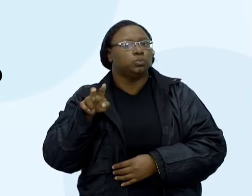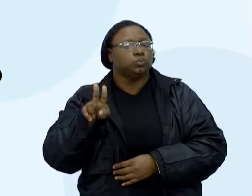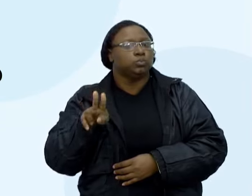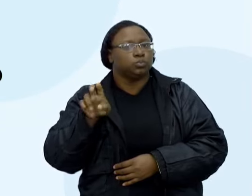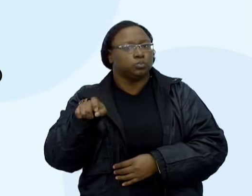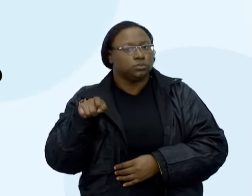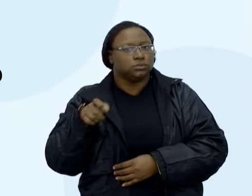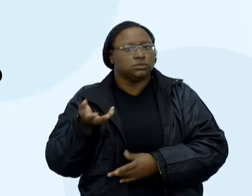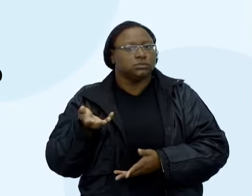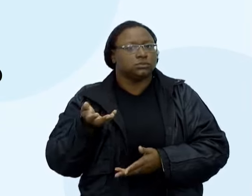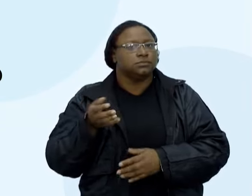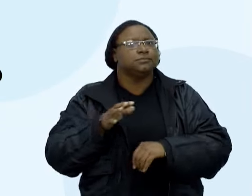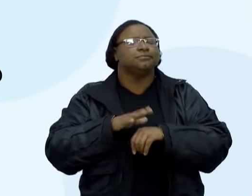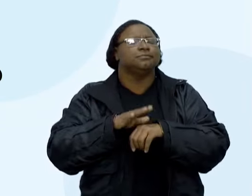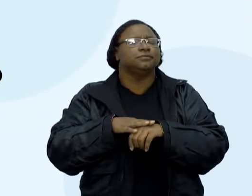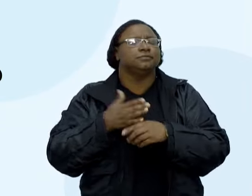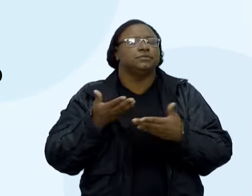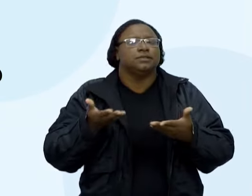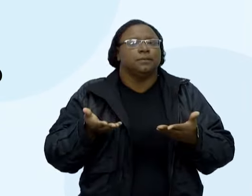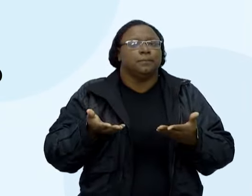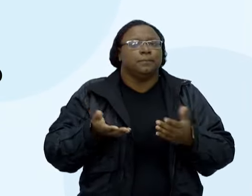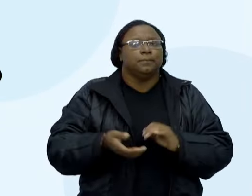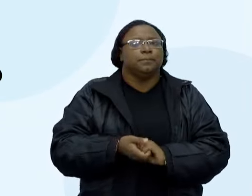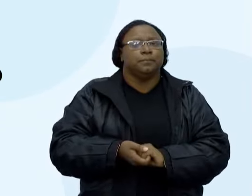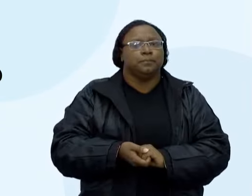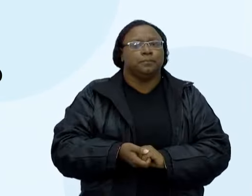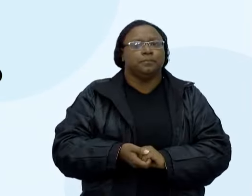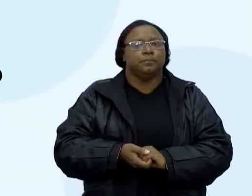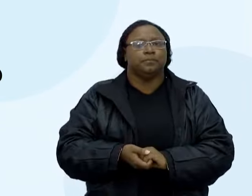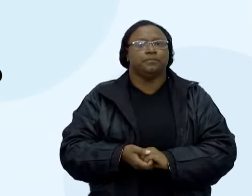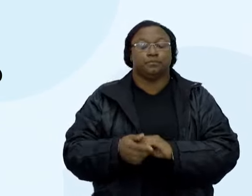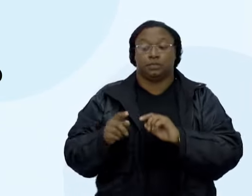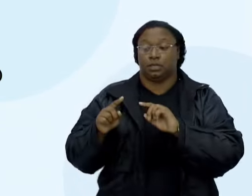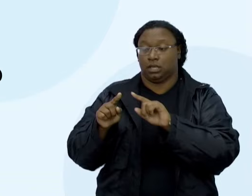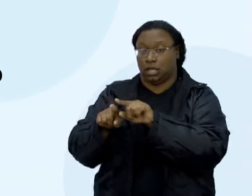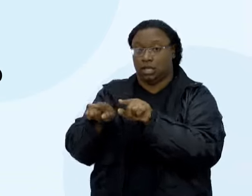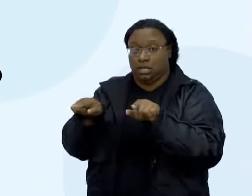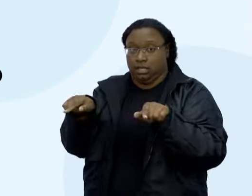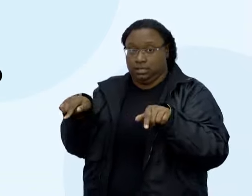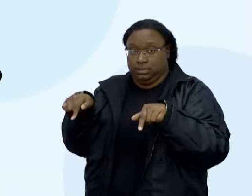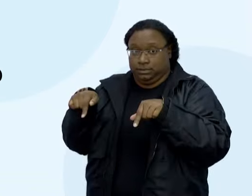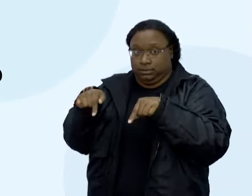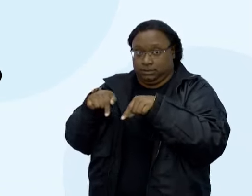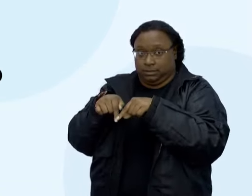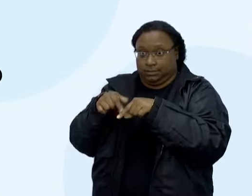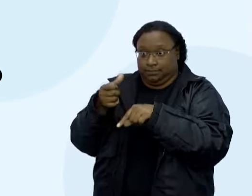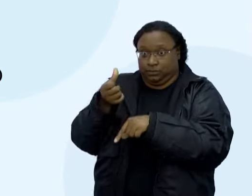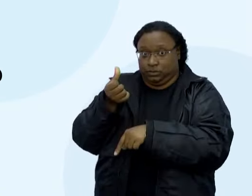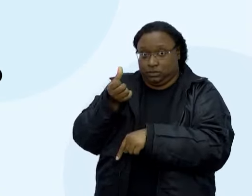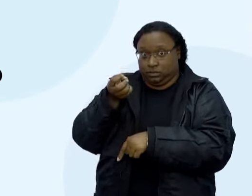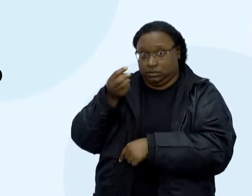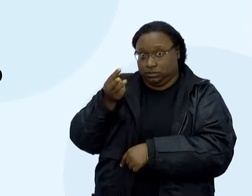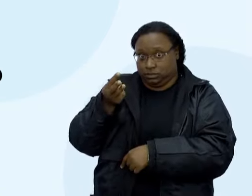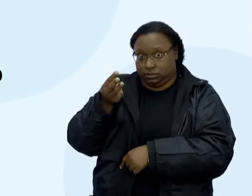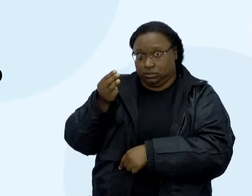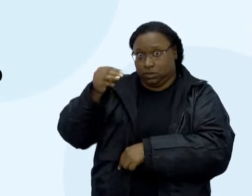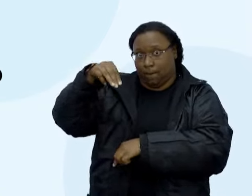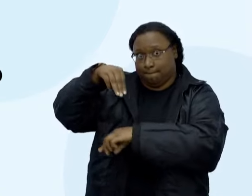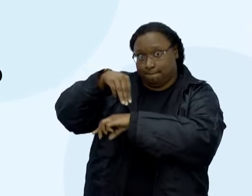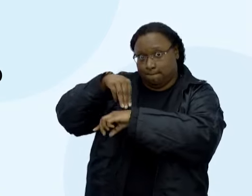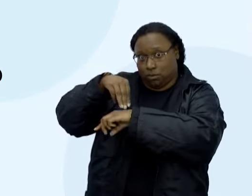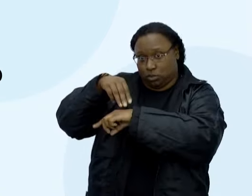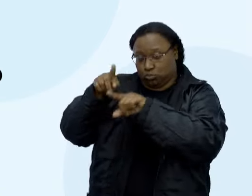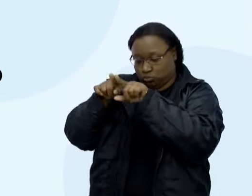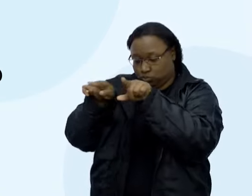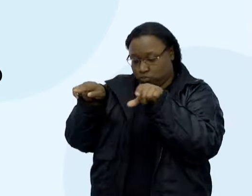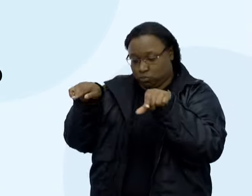seguinte: para a nossa sala de 63 metros quadrados, como esse valor